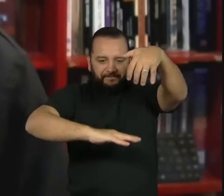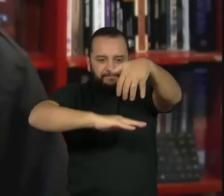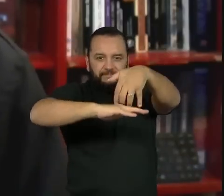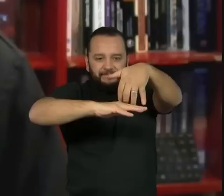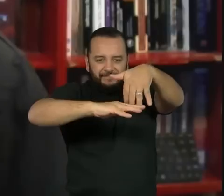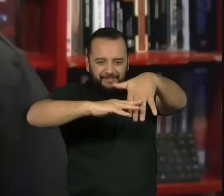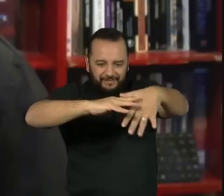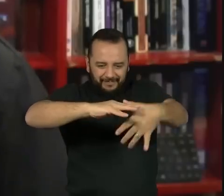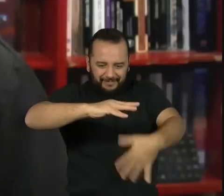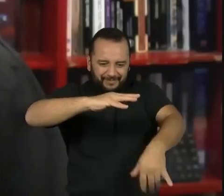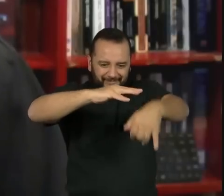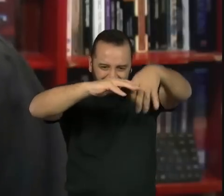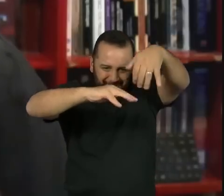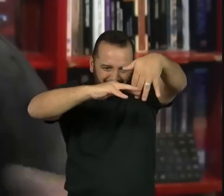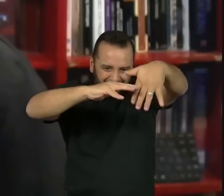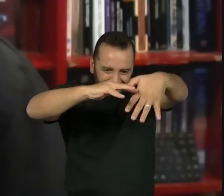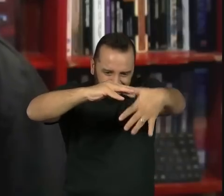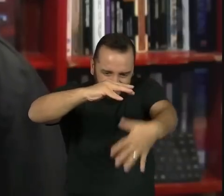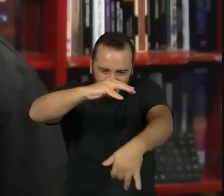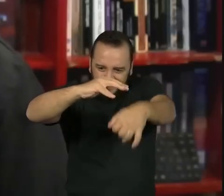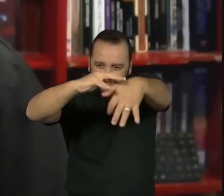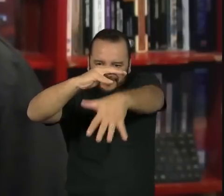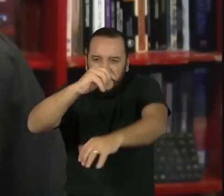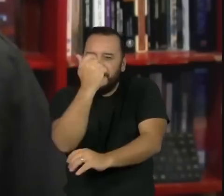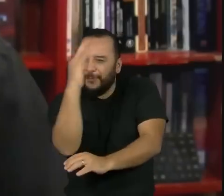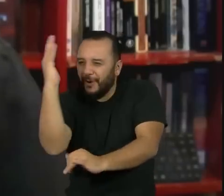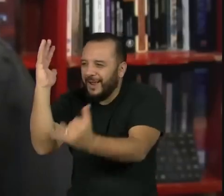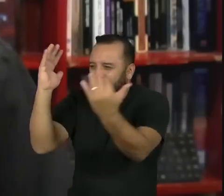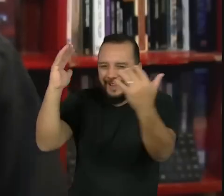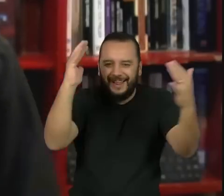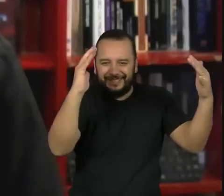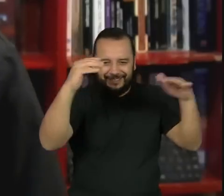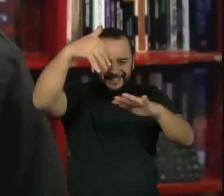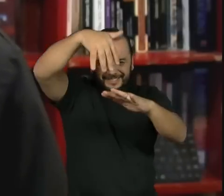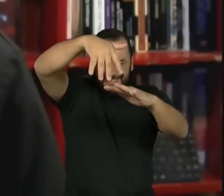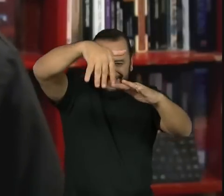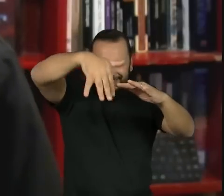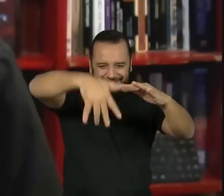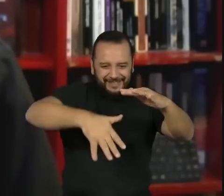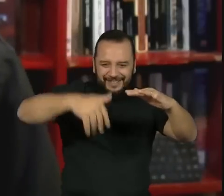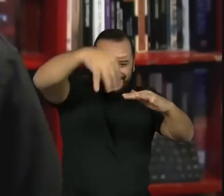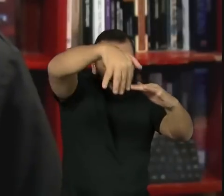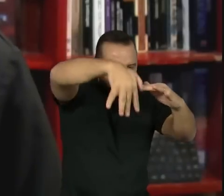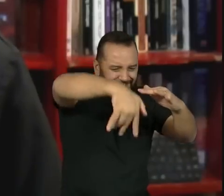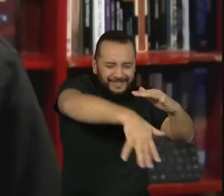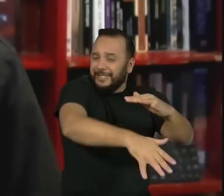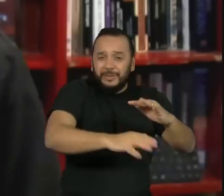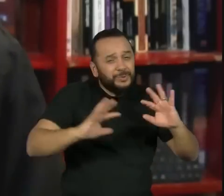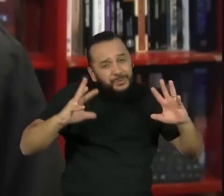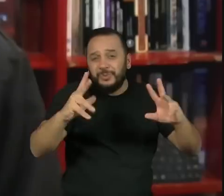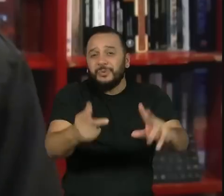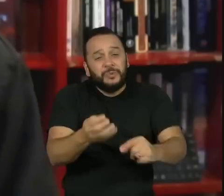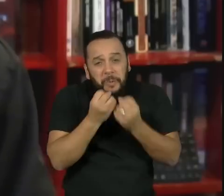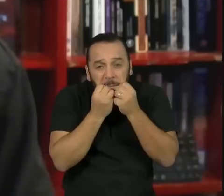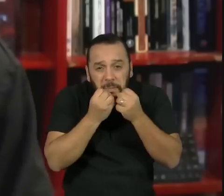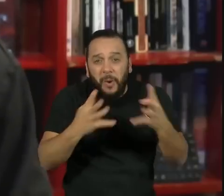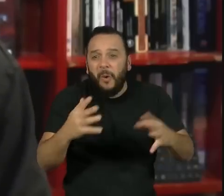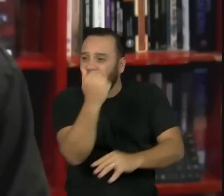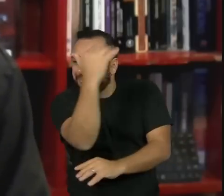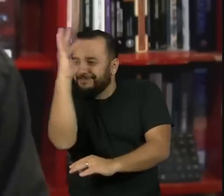em banhados, em matas ciliares, todos esses serviços ecossistêmicos não só